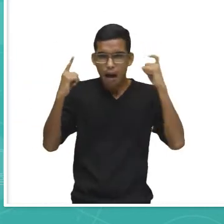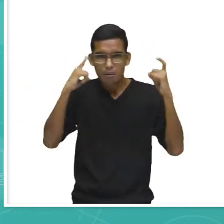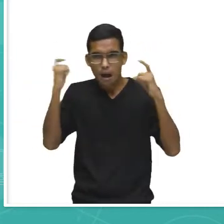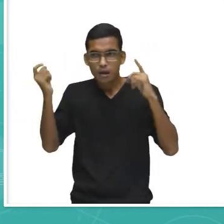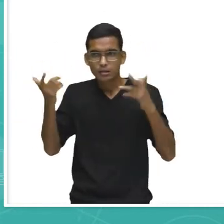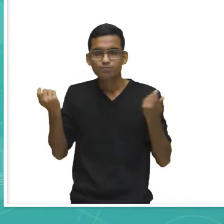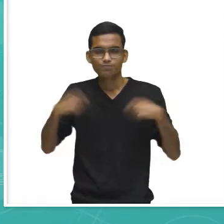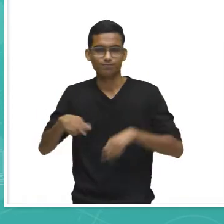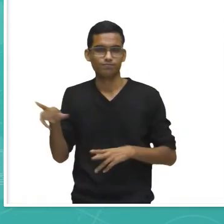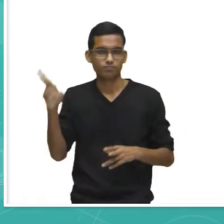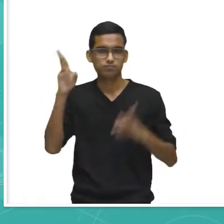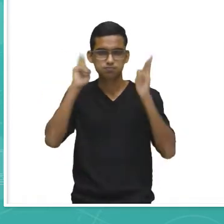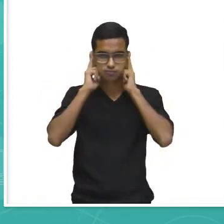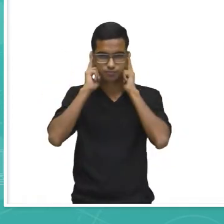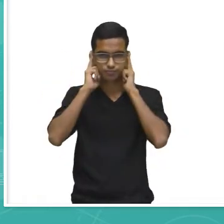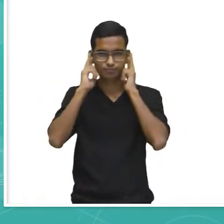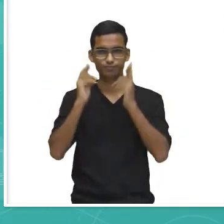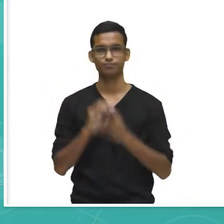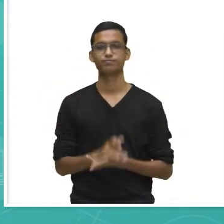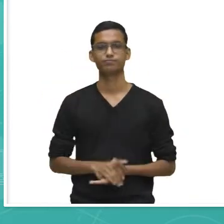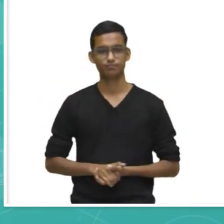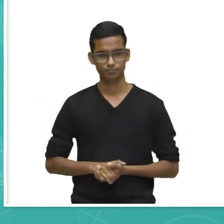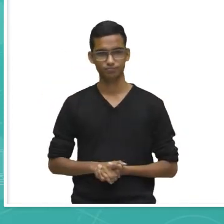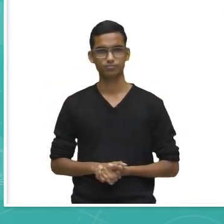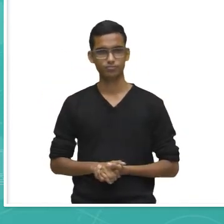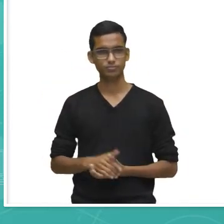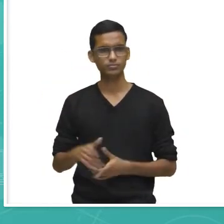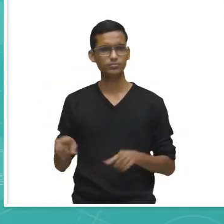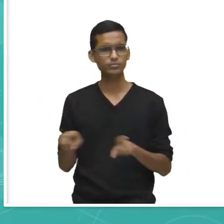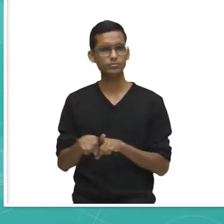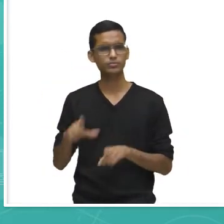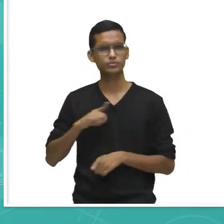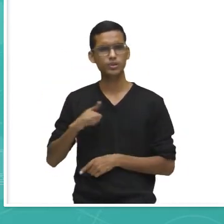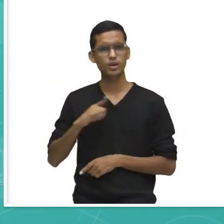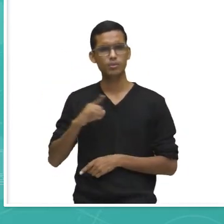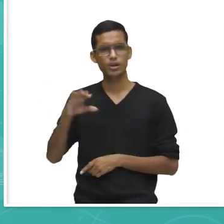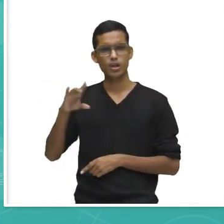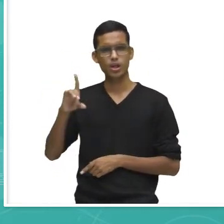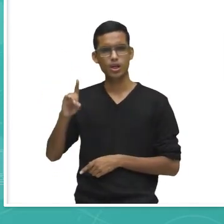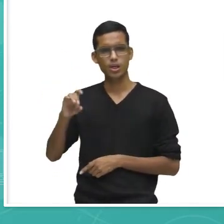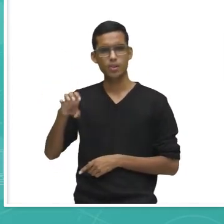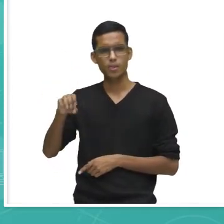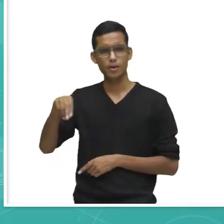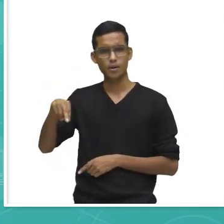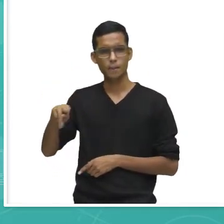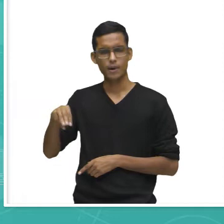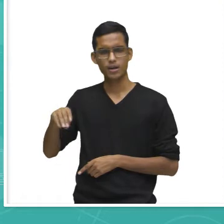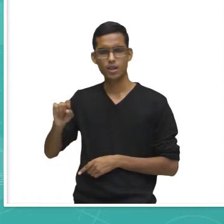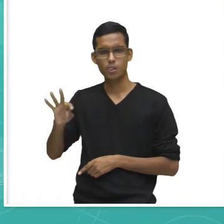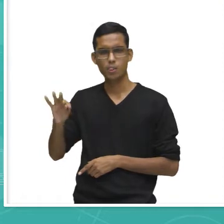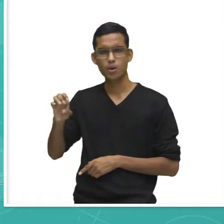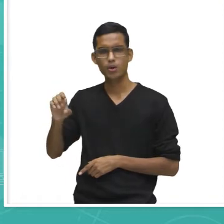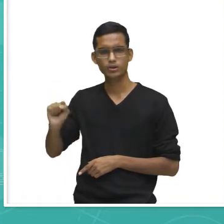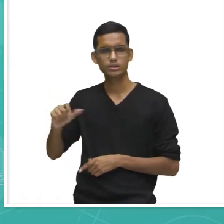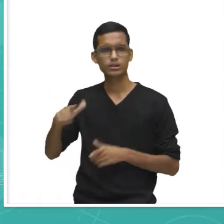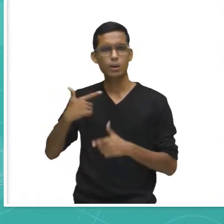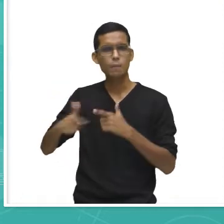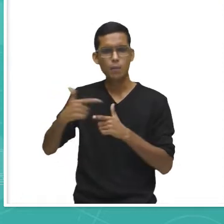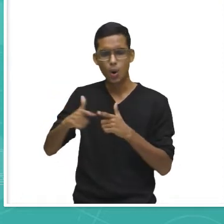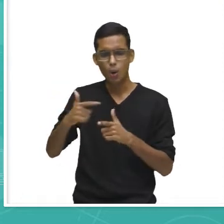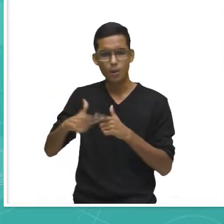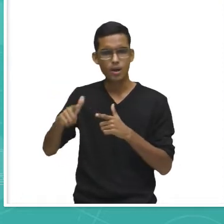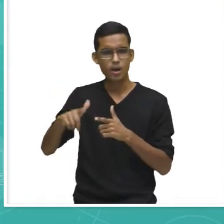temos as dermatoses, que são os problemas na pele. Normalmente, as pessoas que trabalham com produtos químicos, elas podem vir a ter